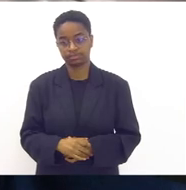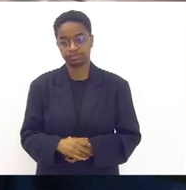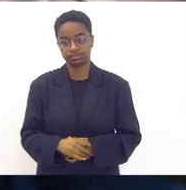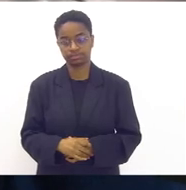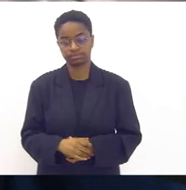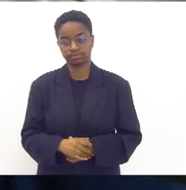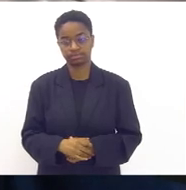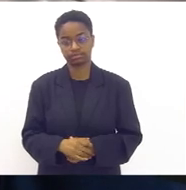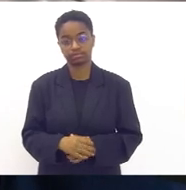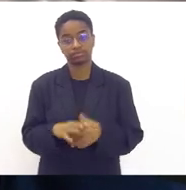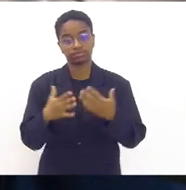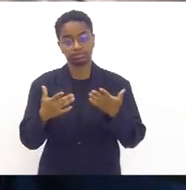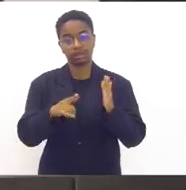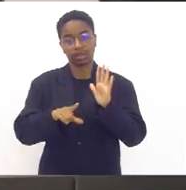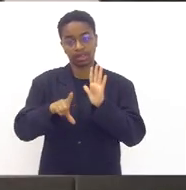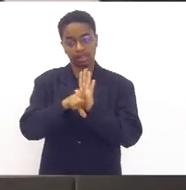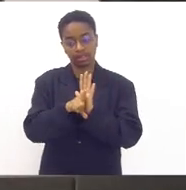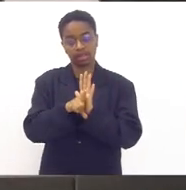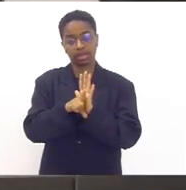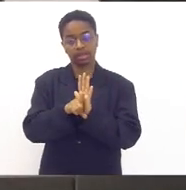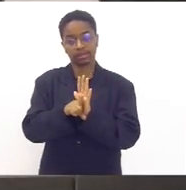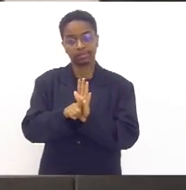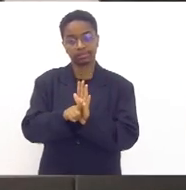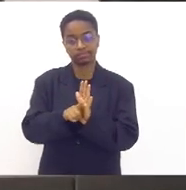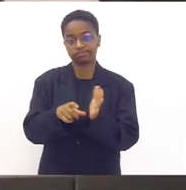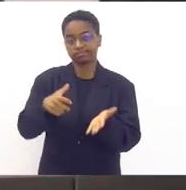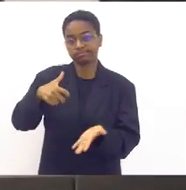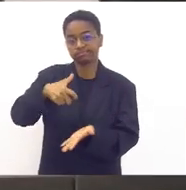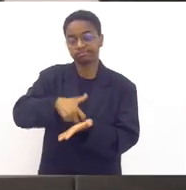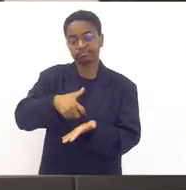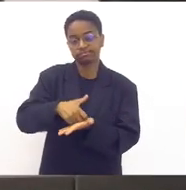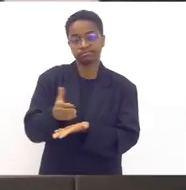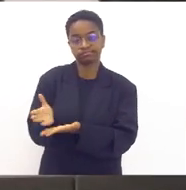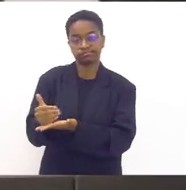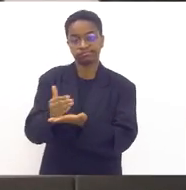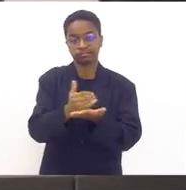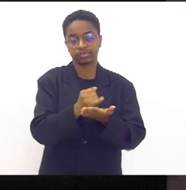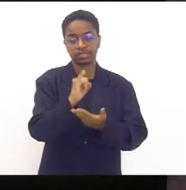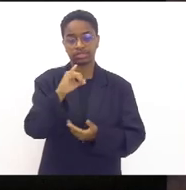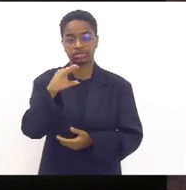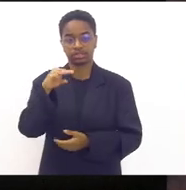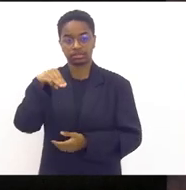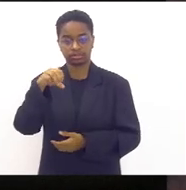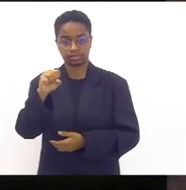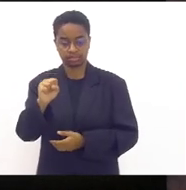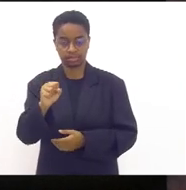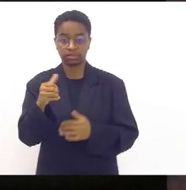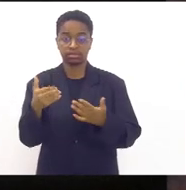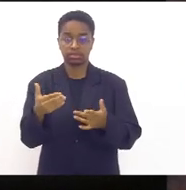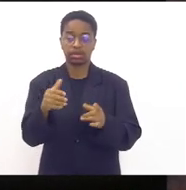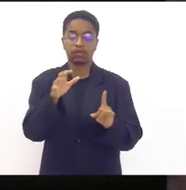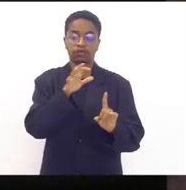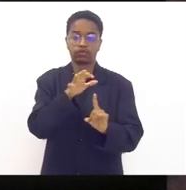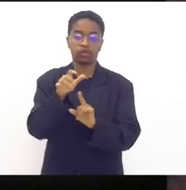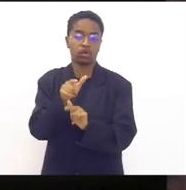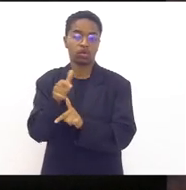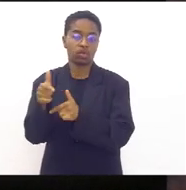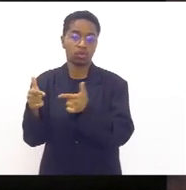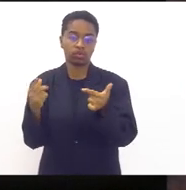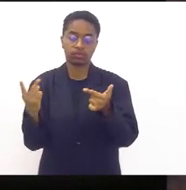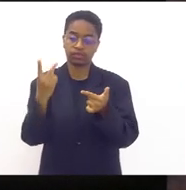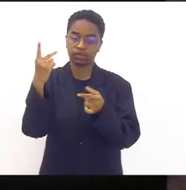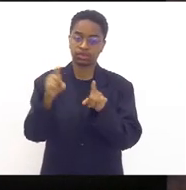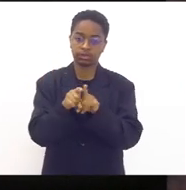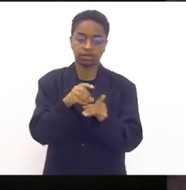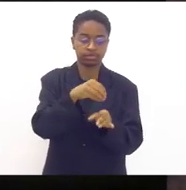A lei penaliza bastante aqui a arrecadação de ICMS, e isso acaba se refletindo em outras contas aqui, como as transferências aos